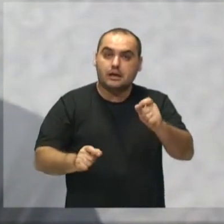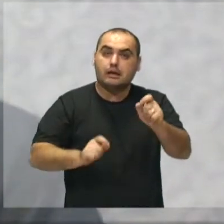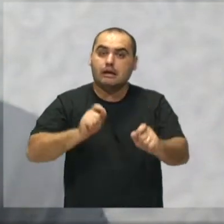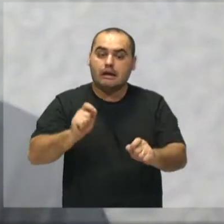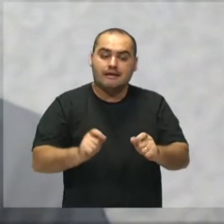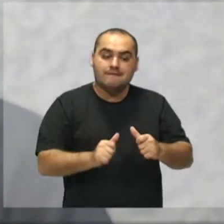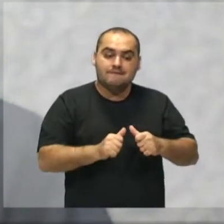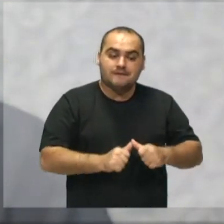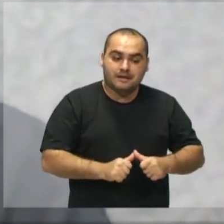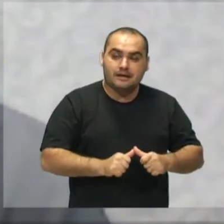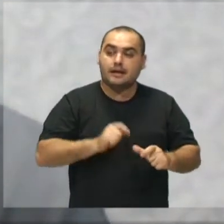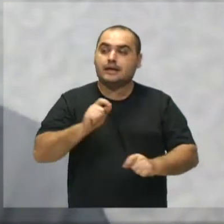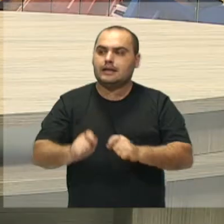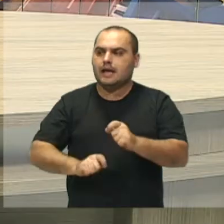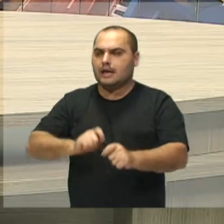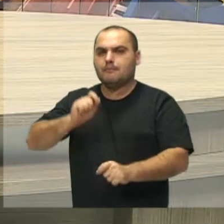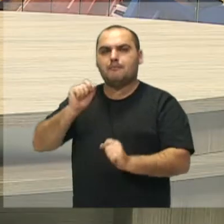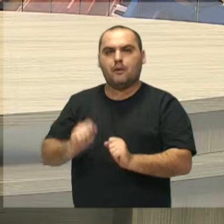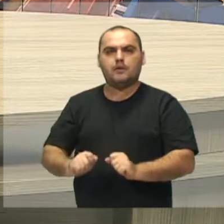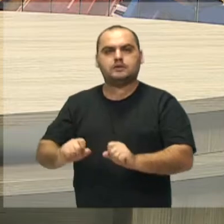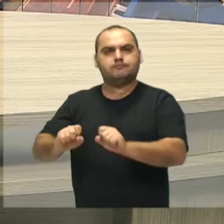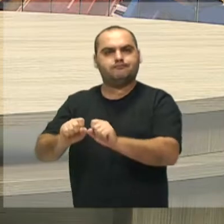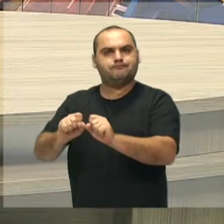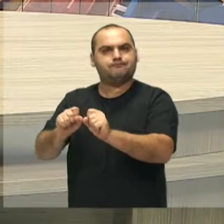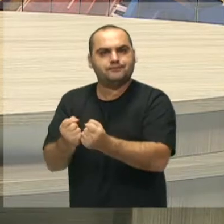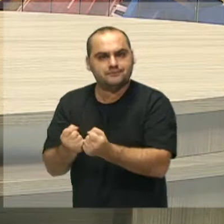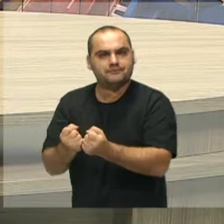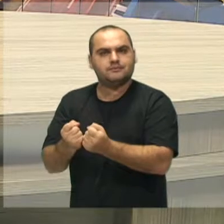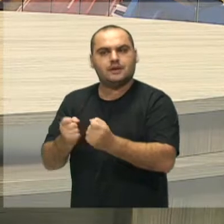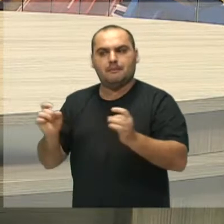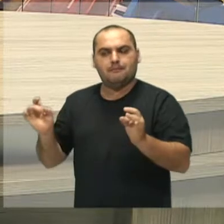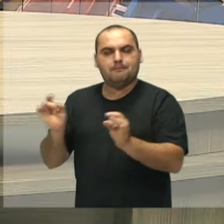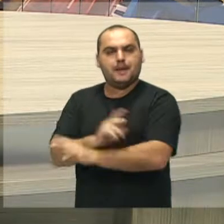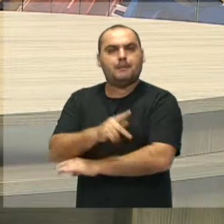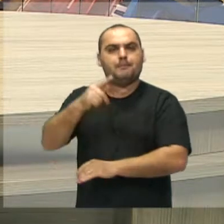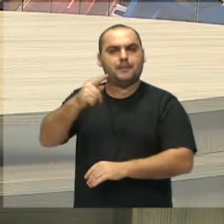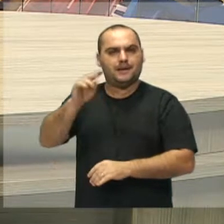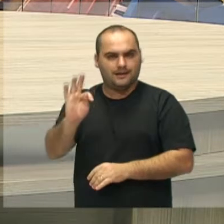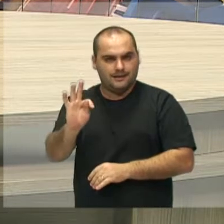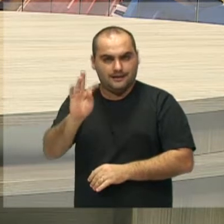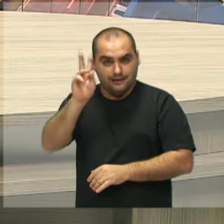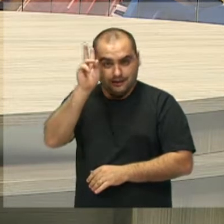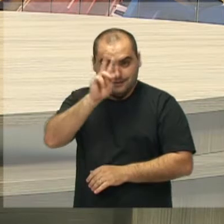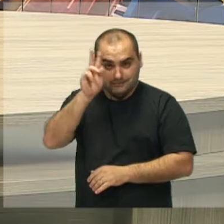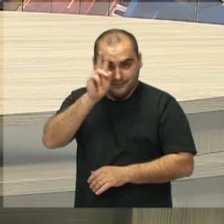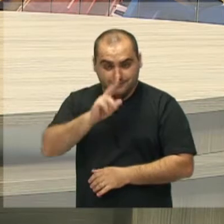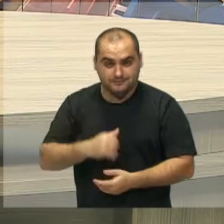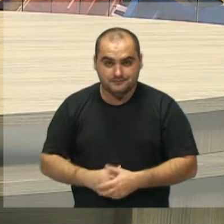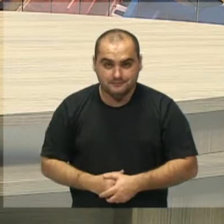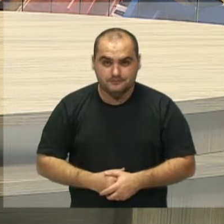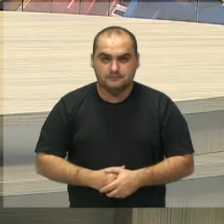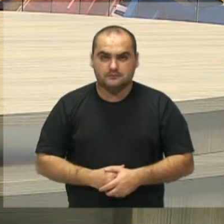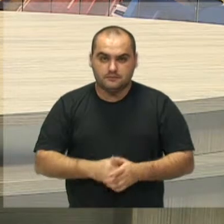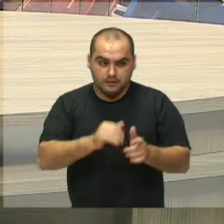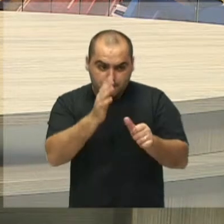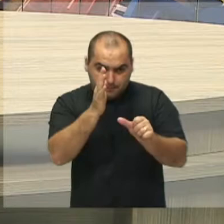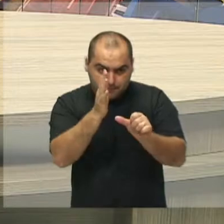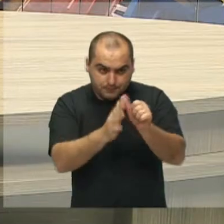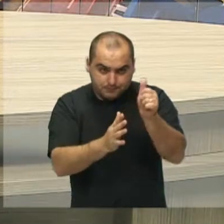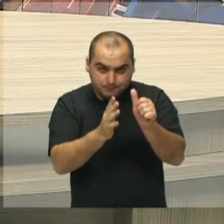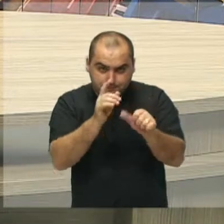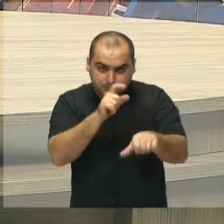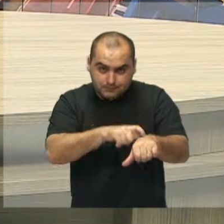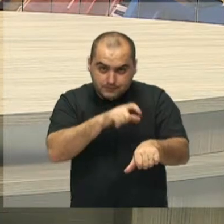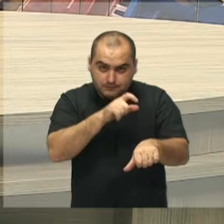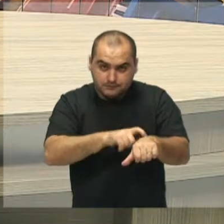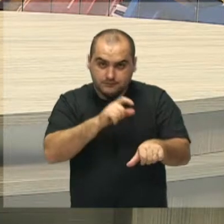quem pode derrotar o PT. E isso aconteceu naquele momento. Quer dizer, o grande primeiro passo que foi